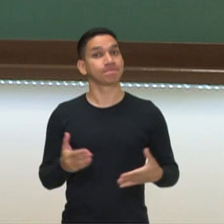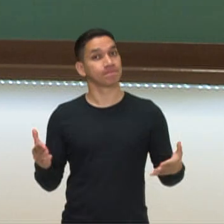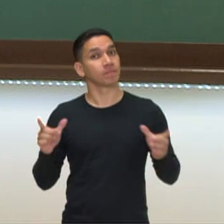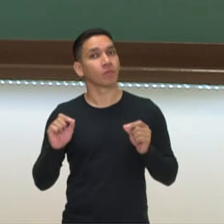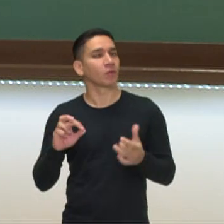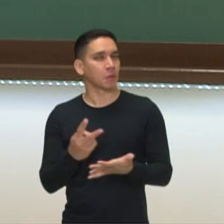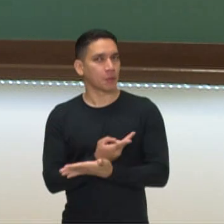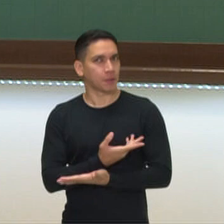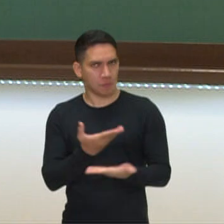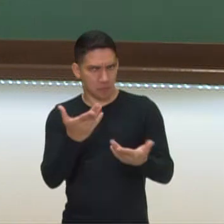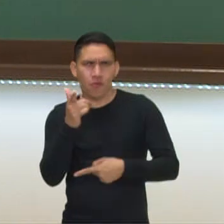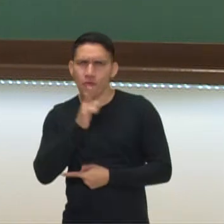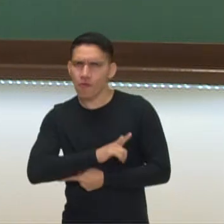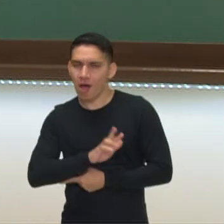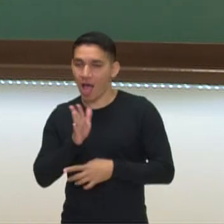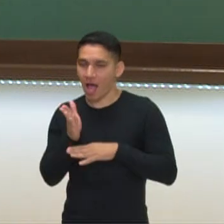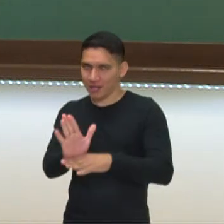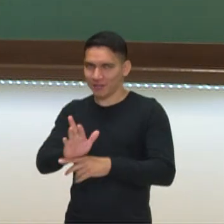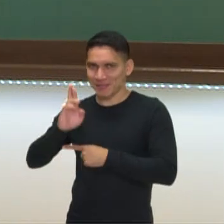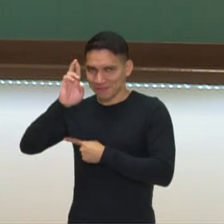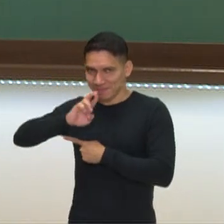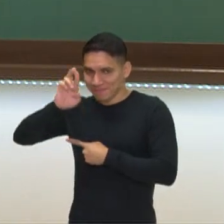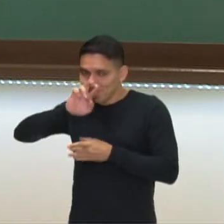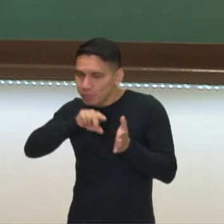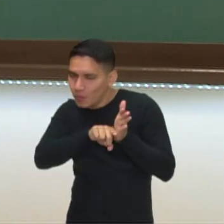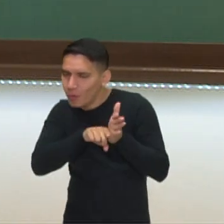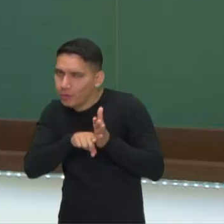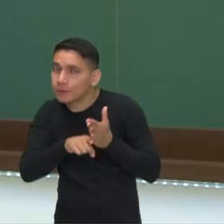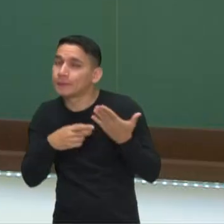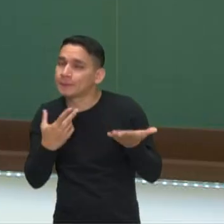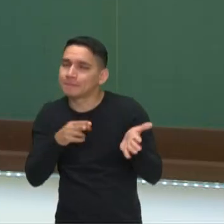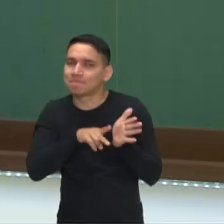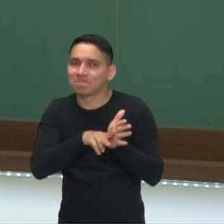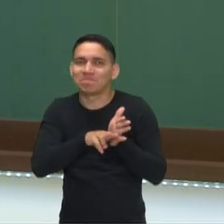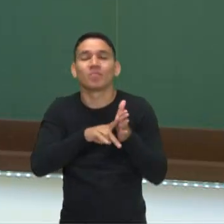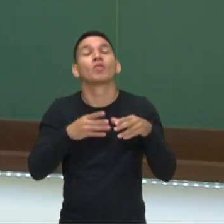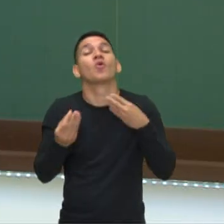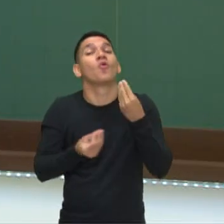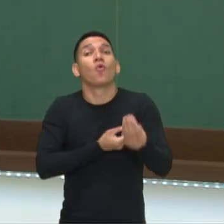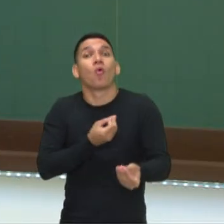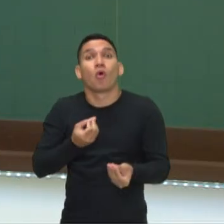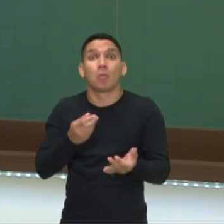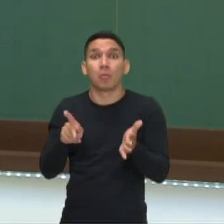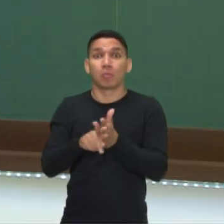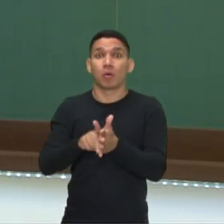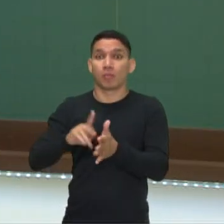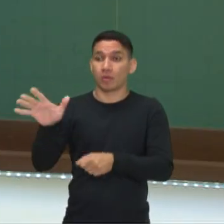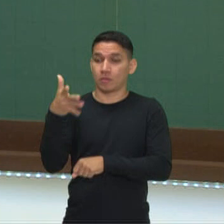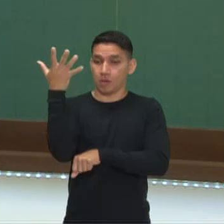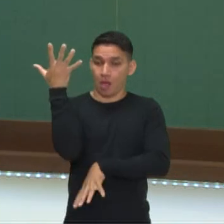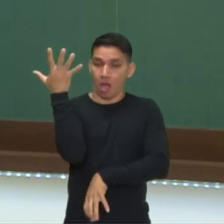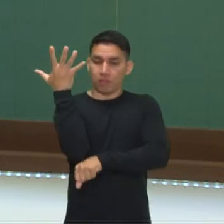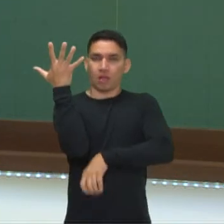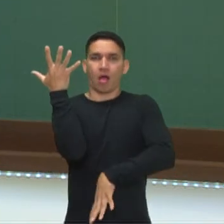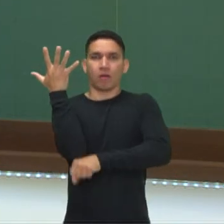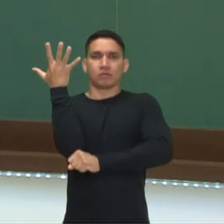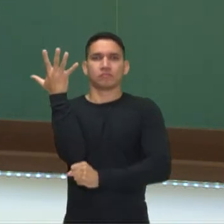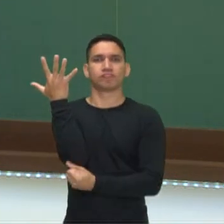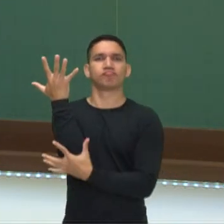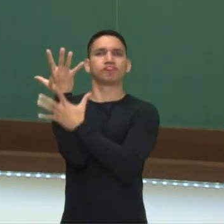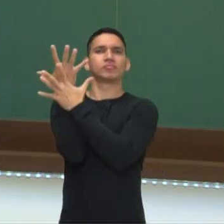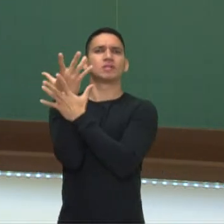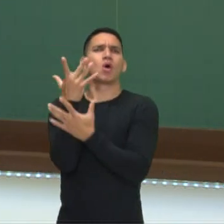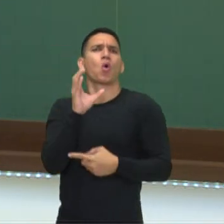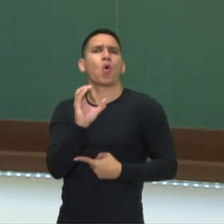Então, pessoal, conseguiram ajudar o detetive biológico? Como será que essas forças de coesão e adesão fizeram então